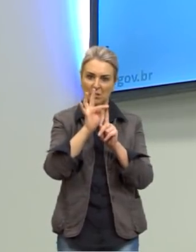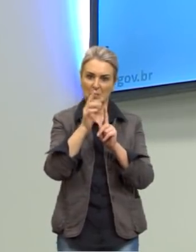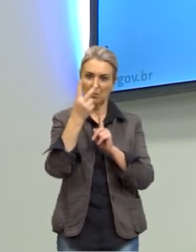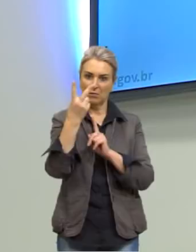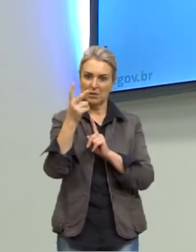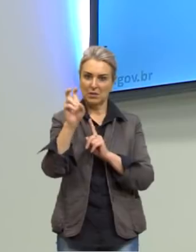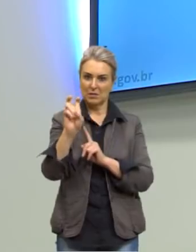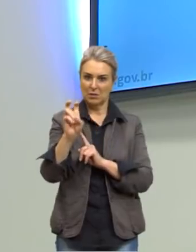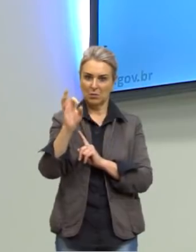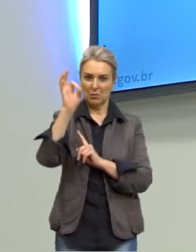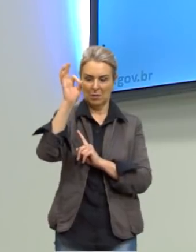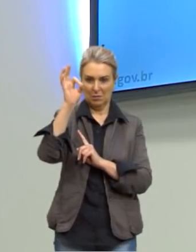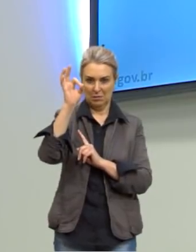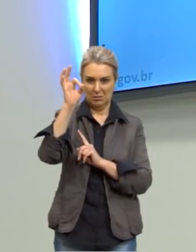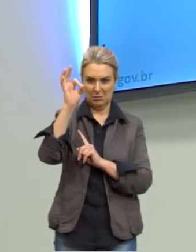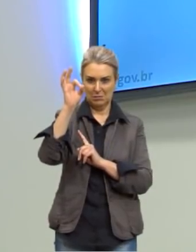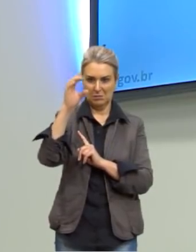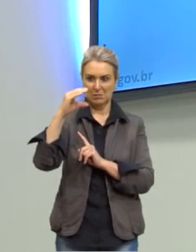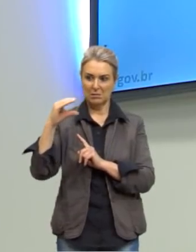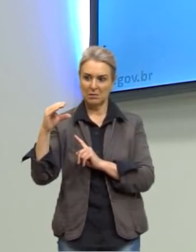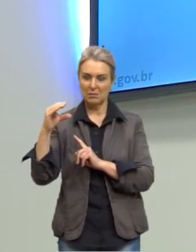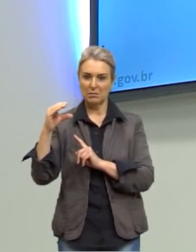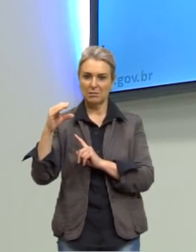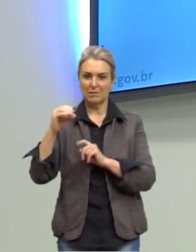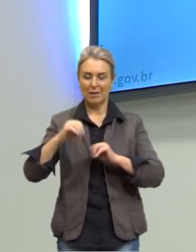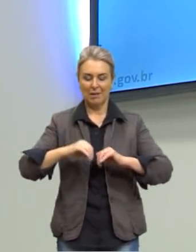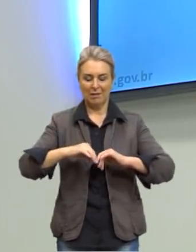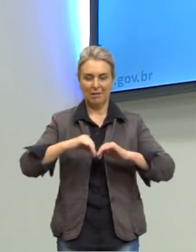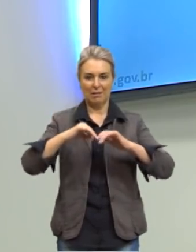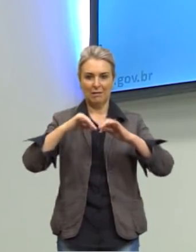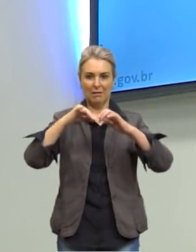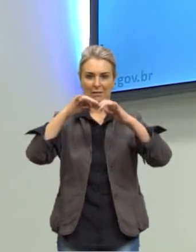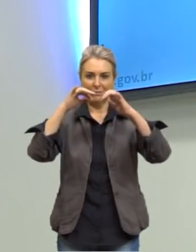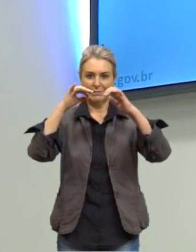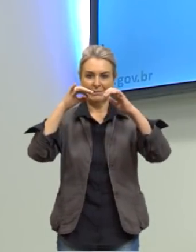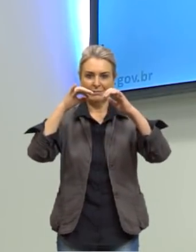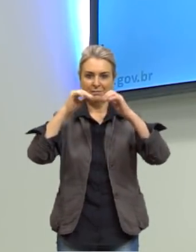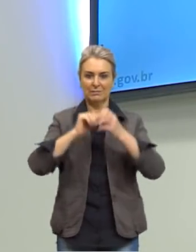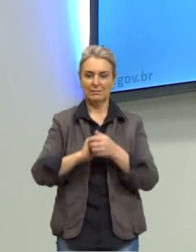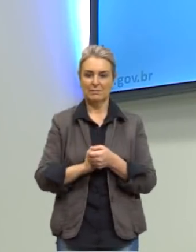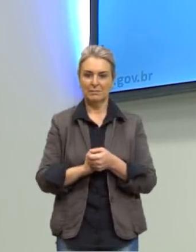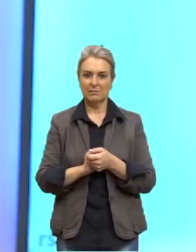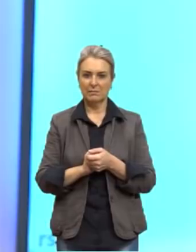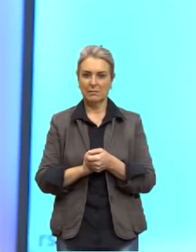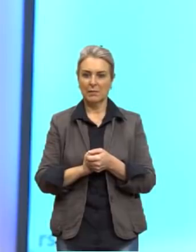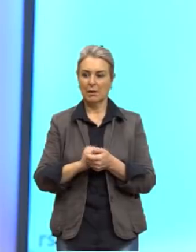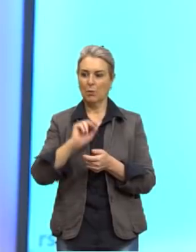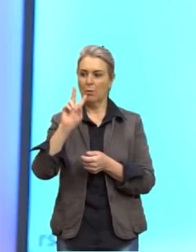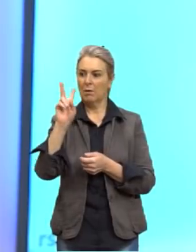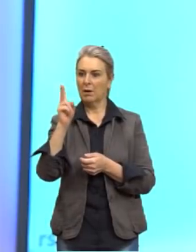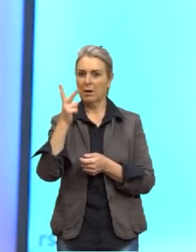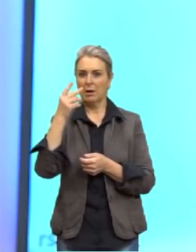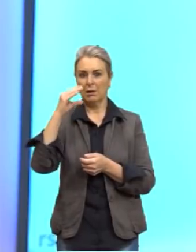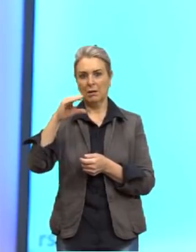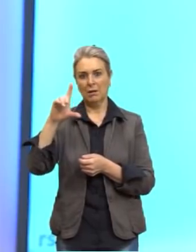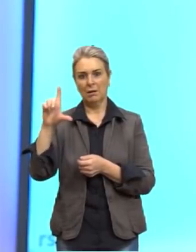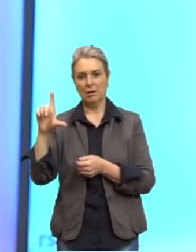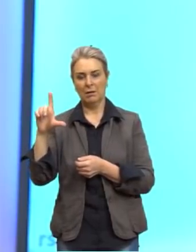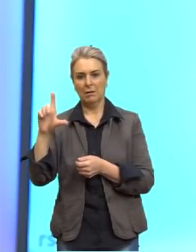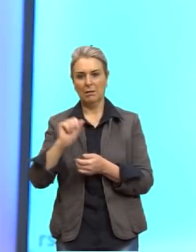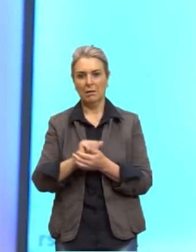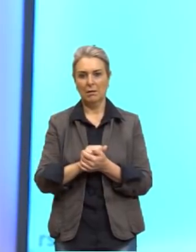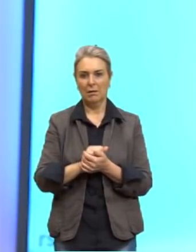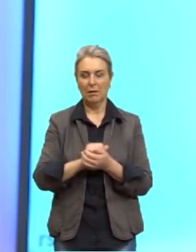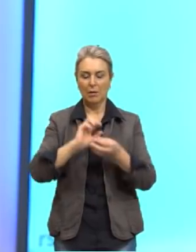que nós estamos ela é gás tranquilo olha o hcl o hcl